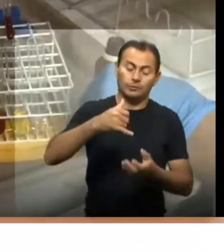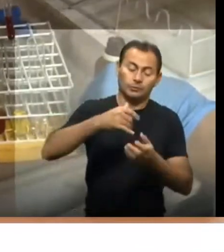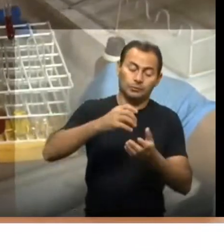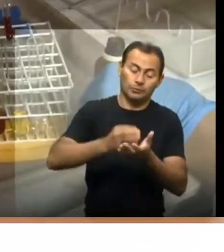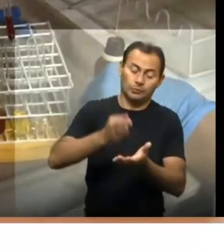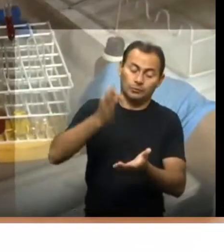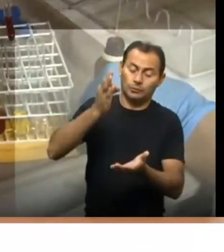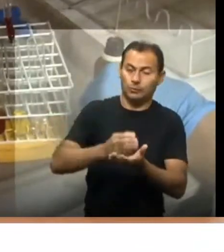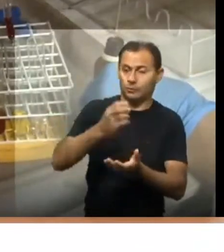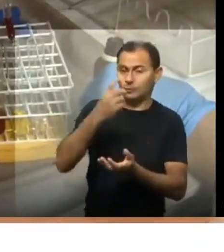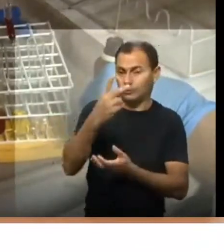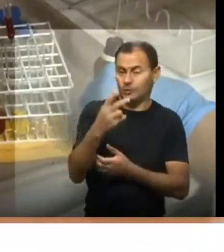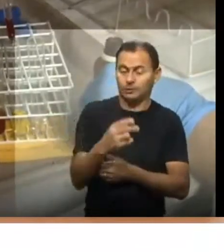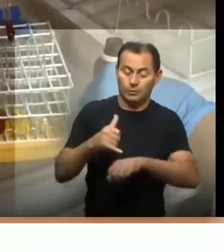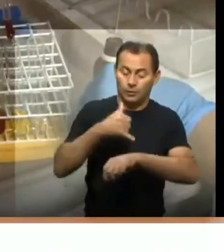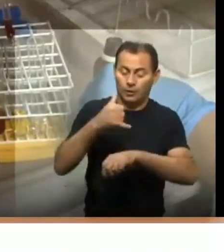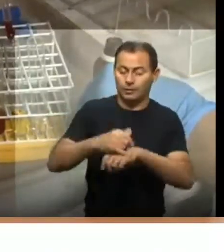5 gotas,